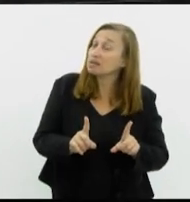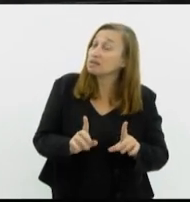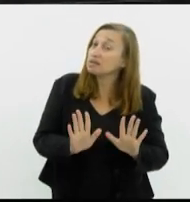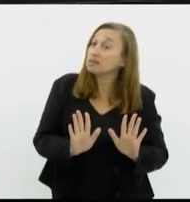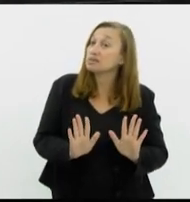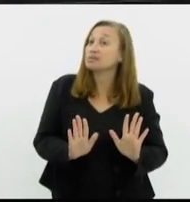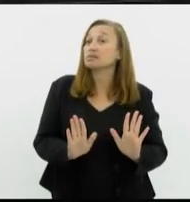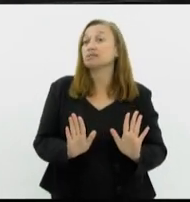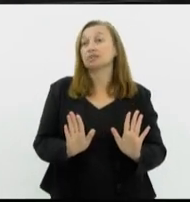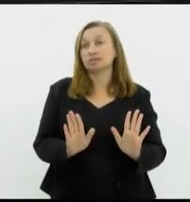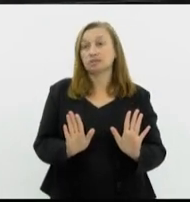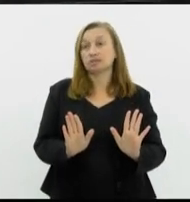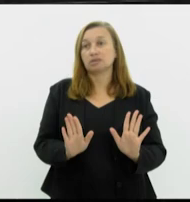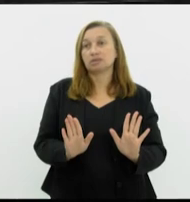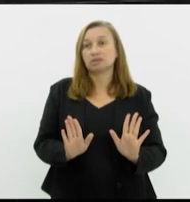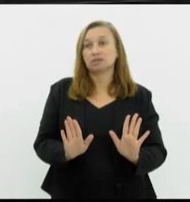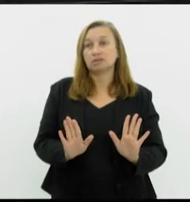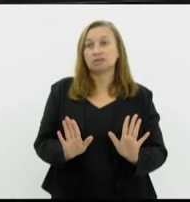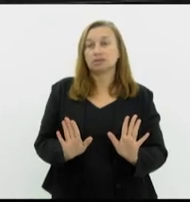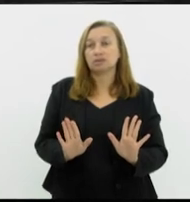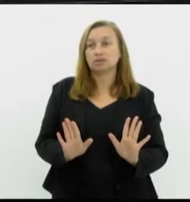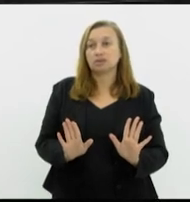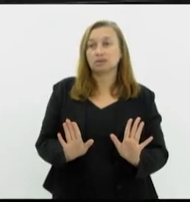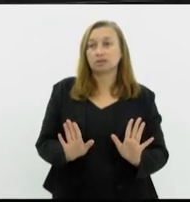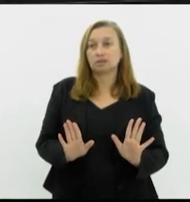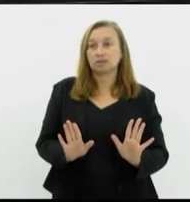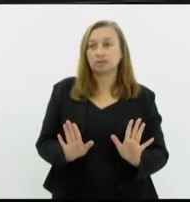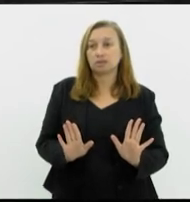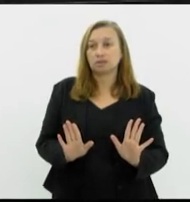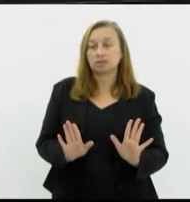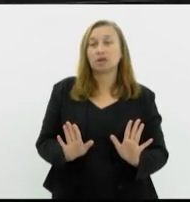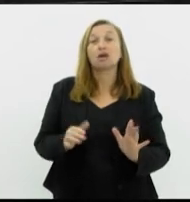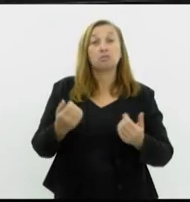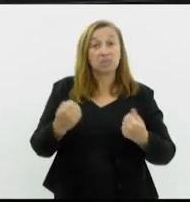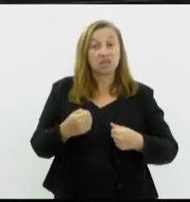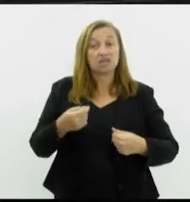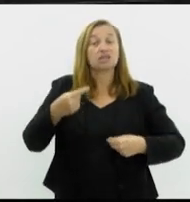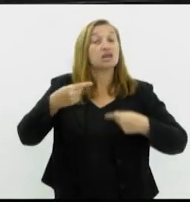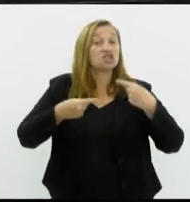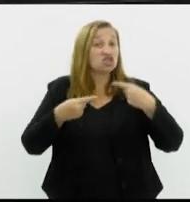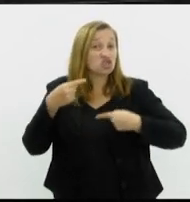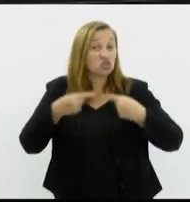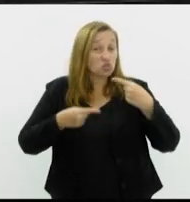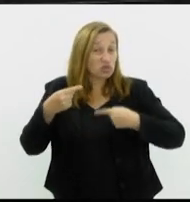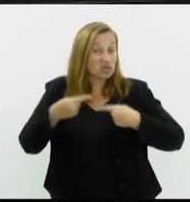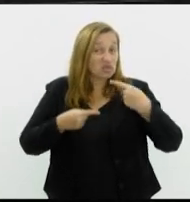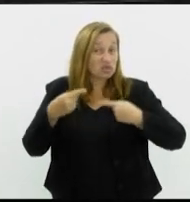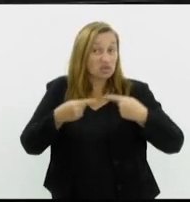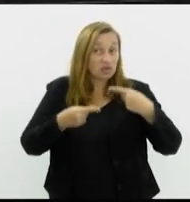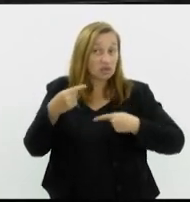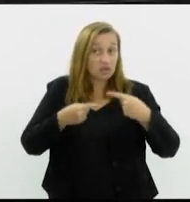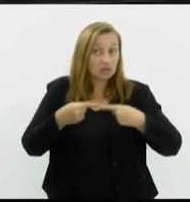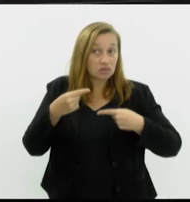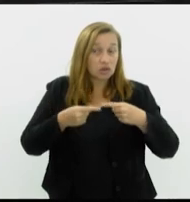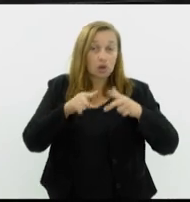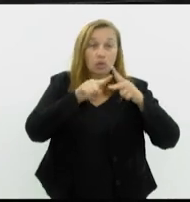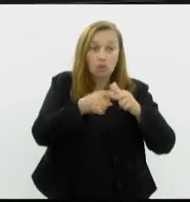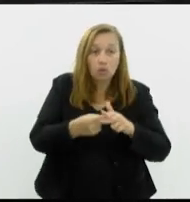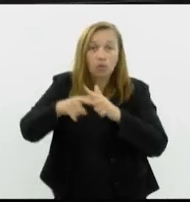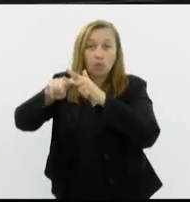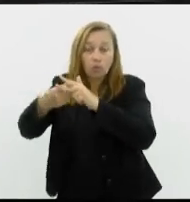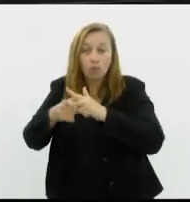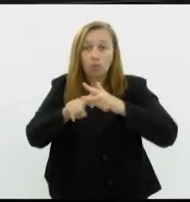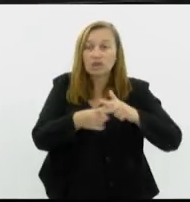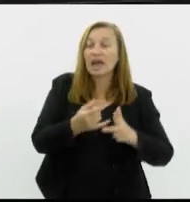disso que não mereça muita discussão e muitos retoques.